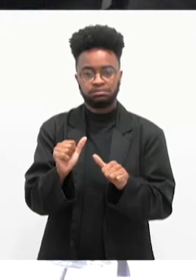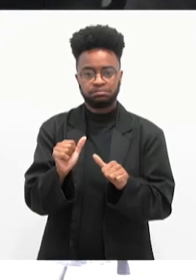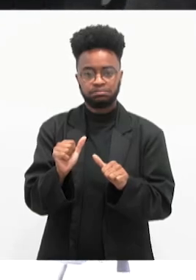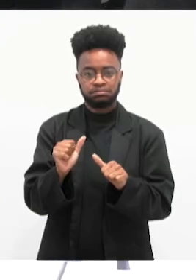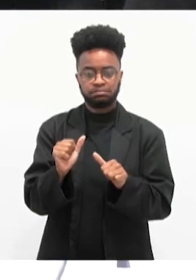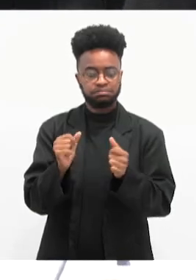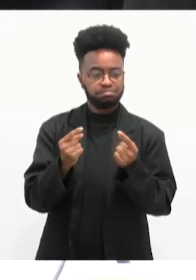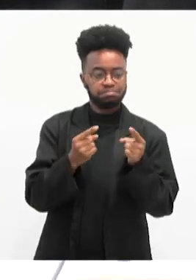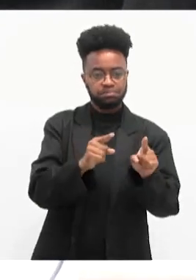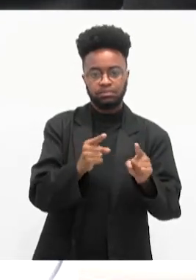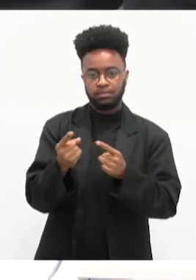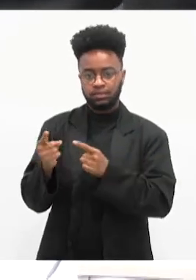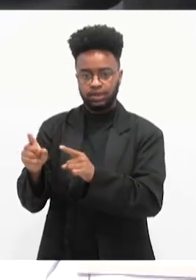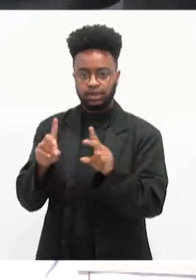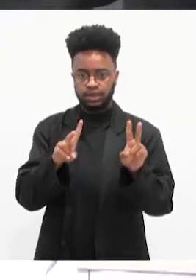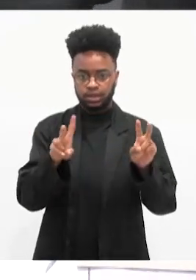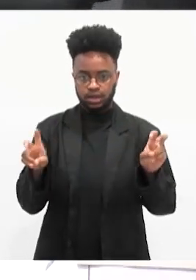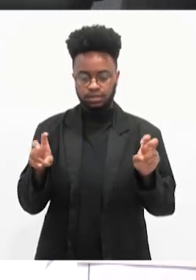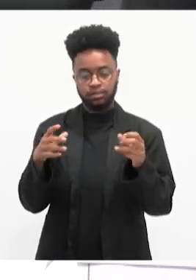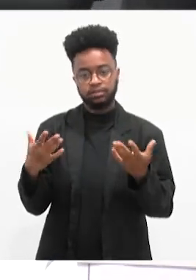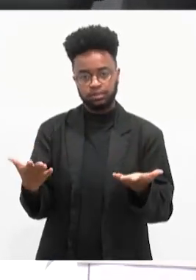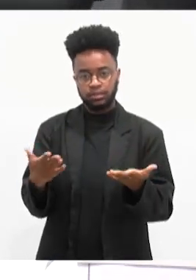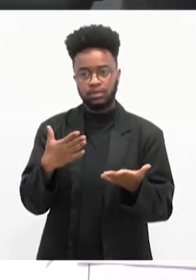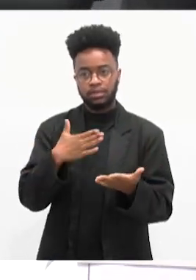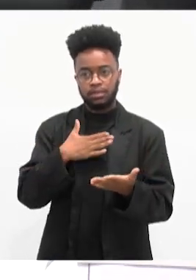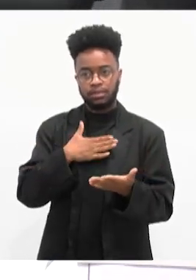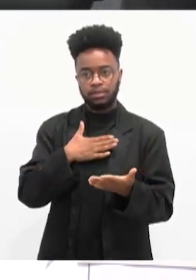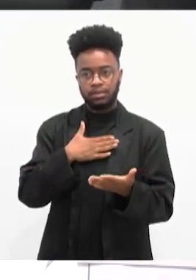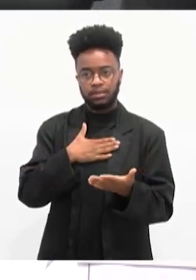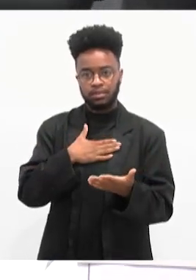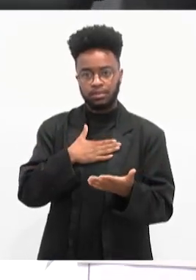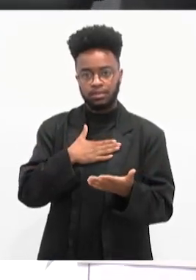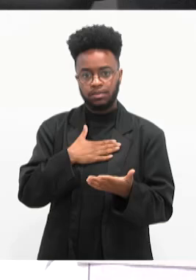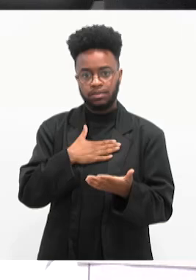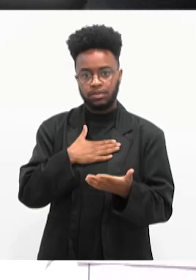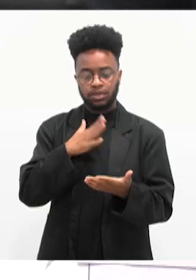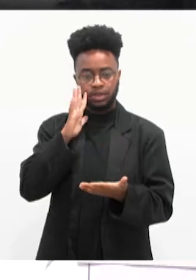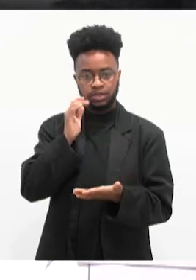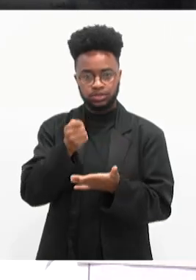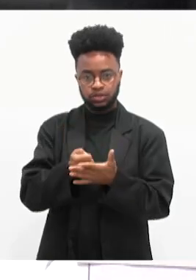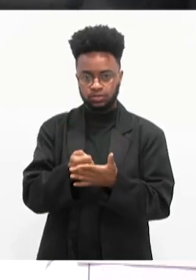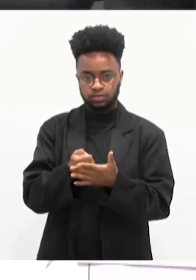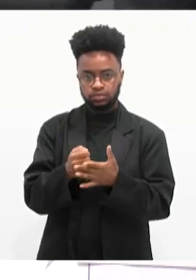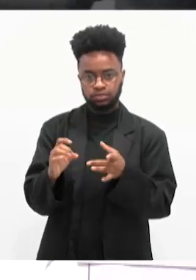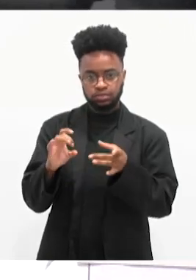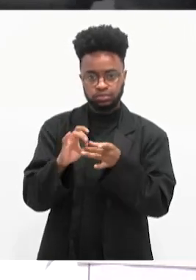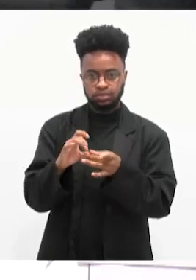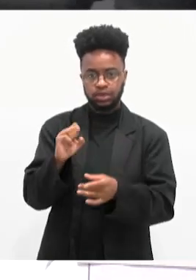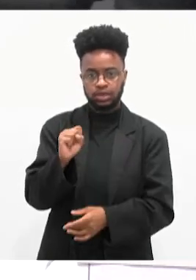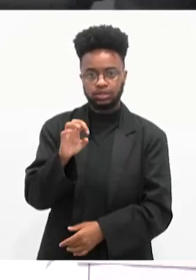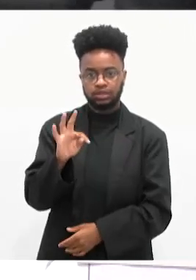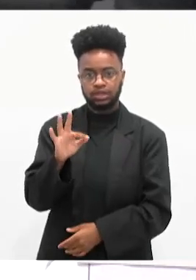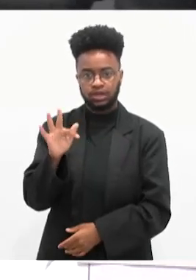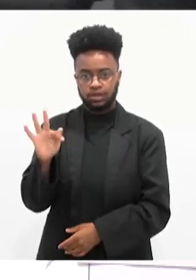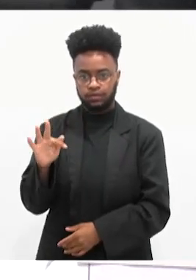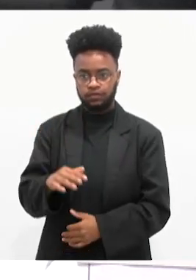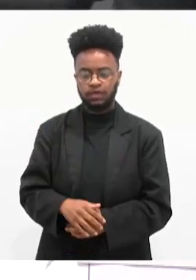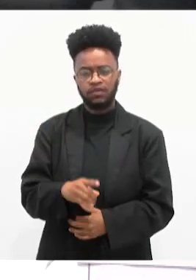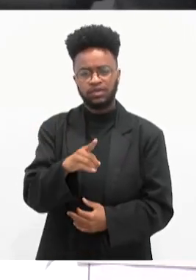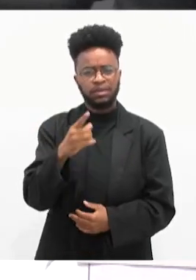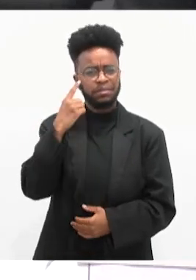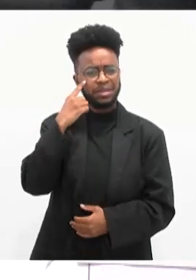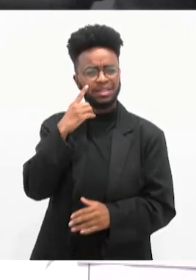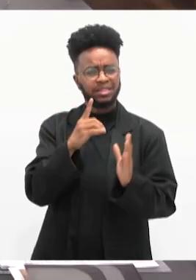afrontando qualquer questão. É esse o Do motivo. Detran, não, do Supremo. Do Supremo. Vossa Excelência está com o Detran na cabeça por